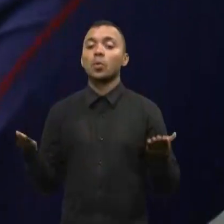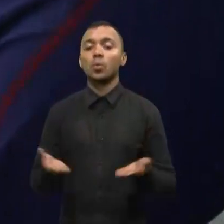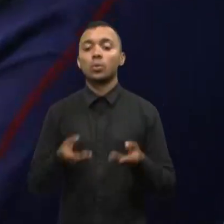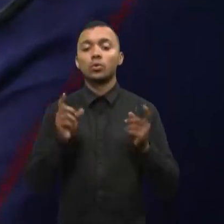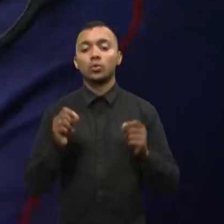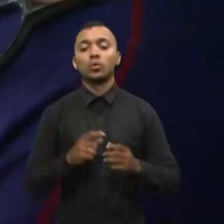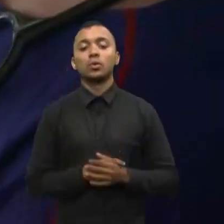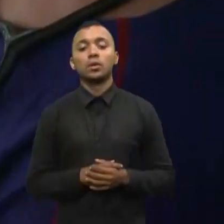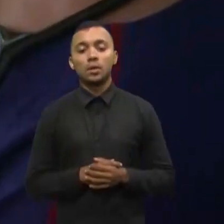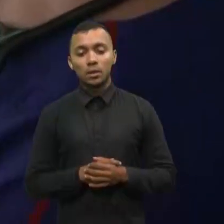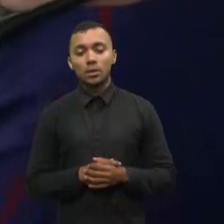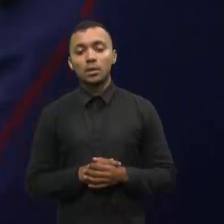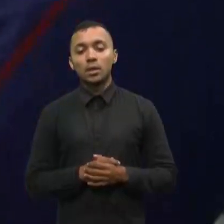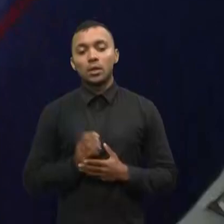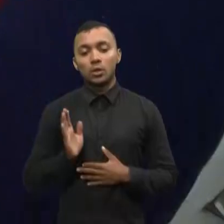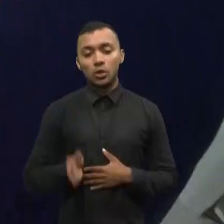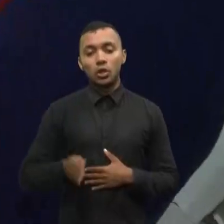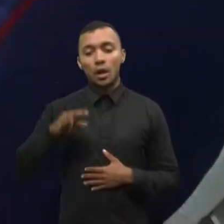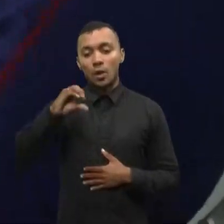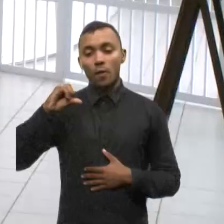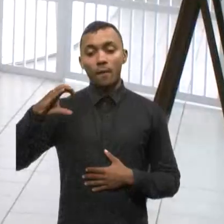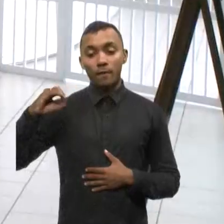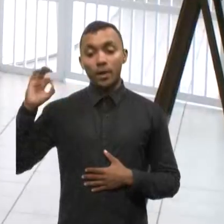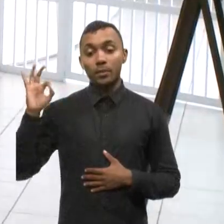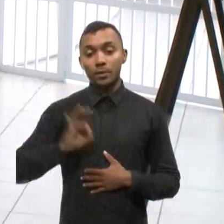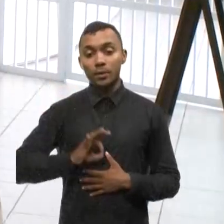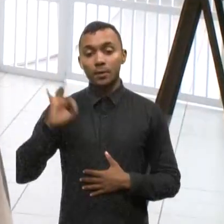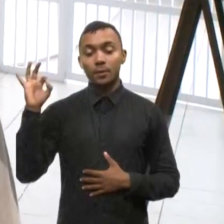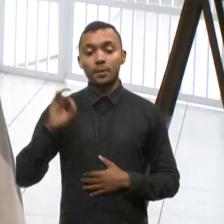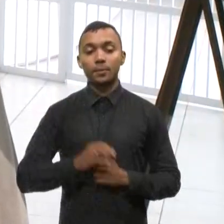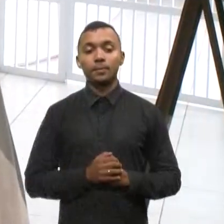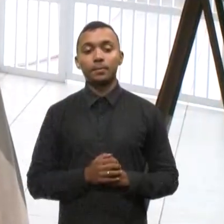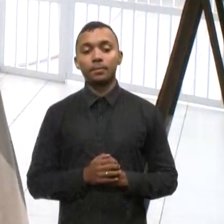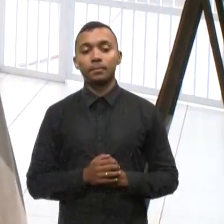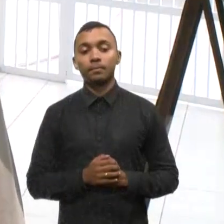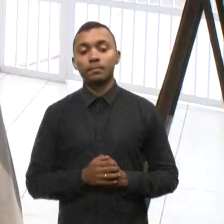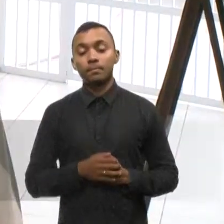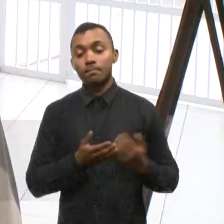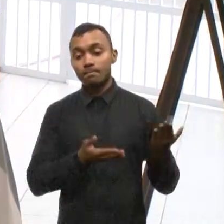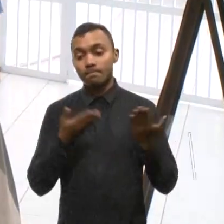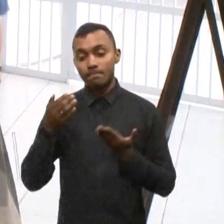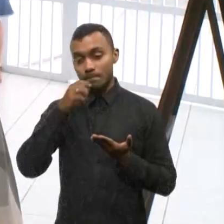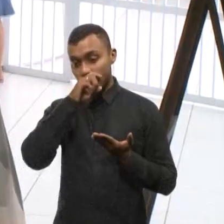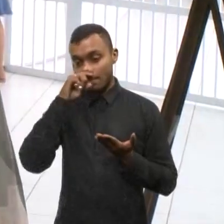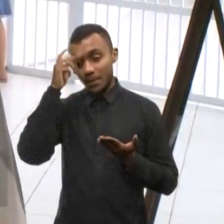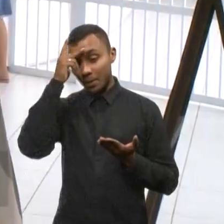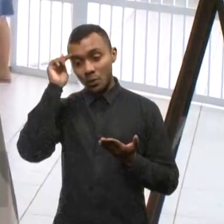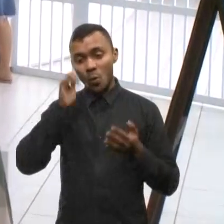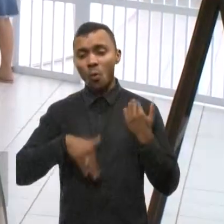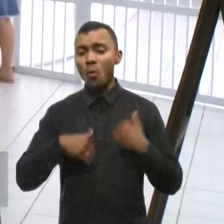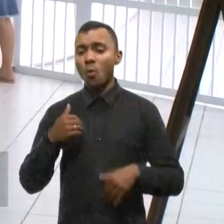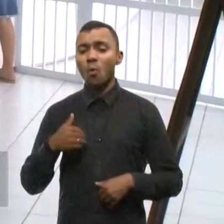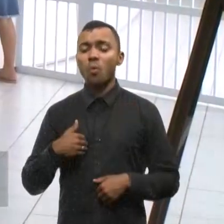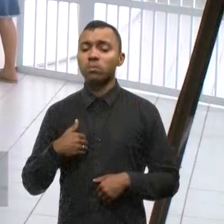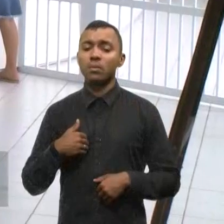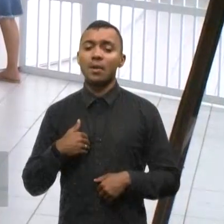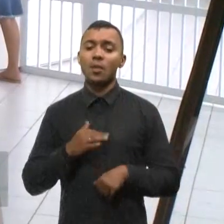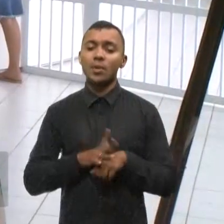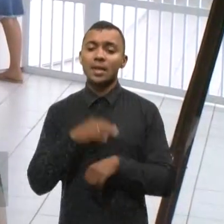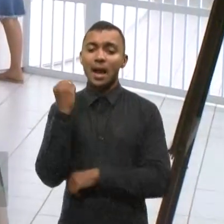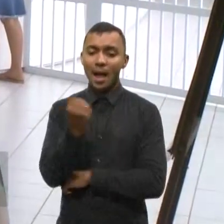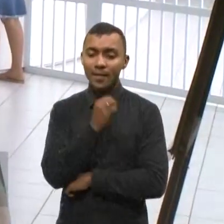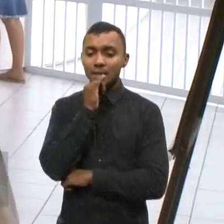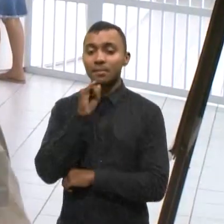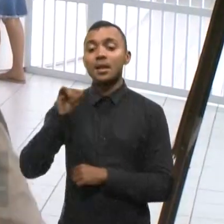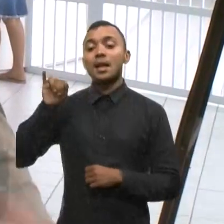ocupação se encontra em 90%. Hoje a gente recebe muitos pacientes com sequelas de doenças agudas, por exemplo, um